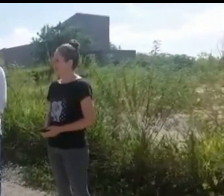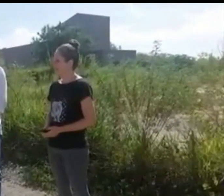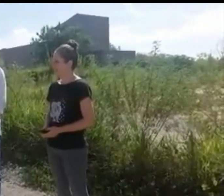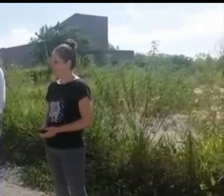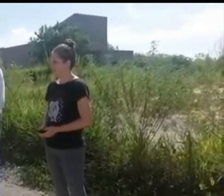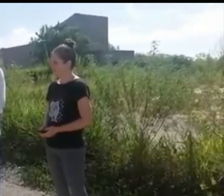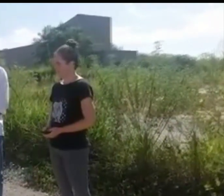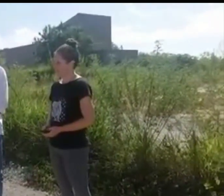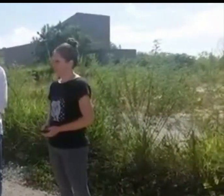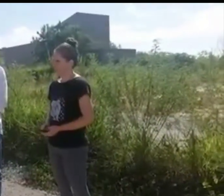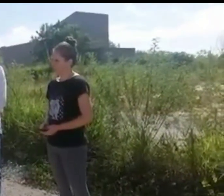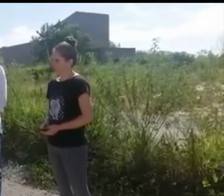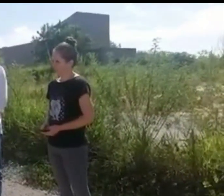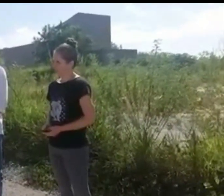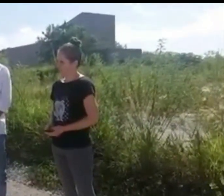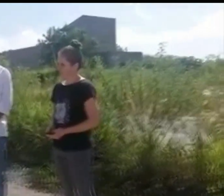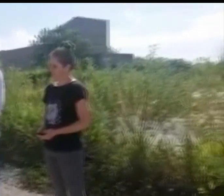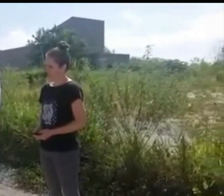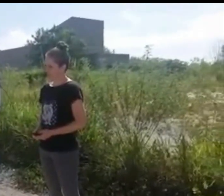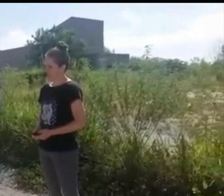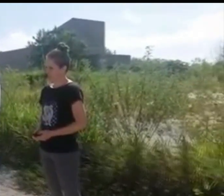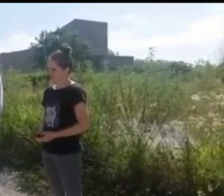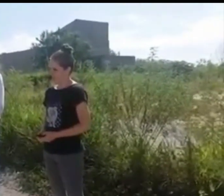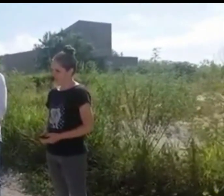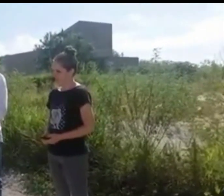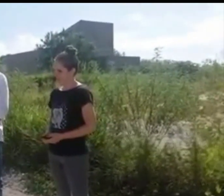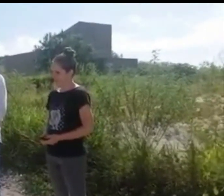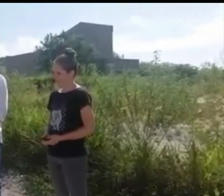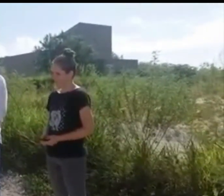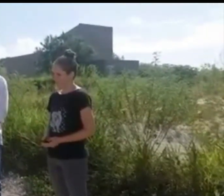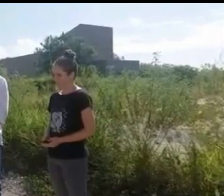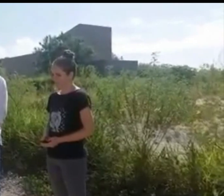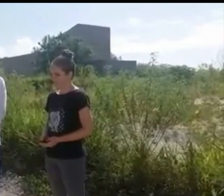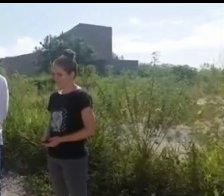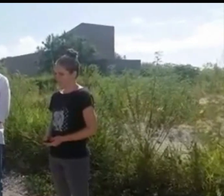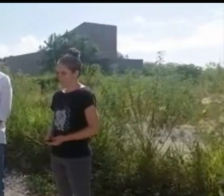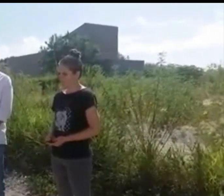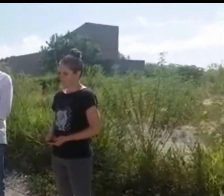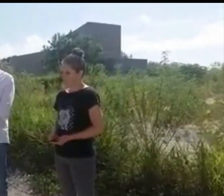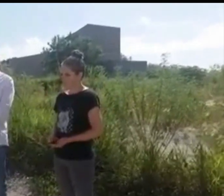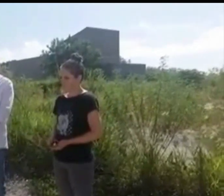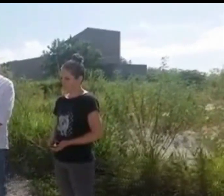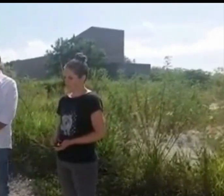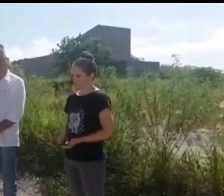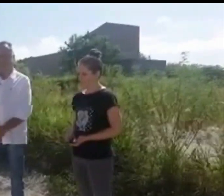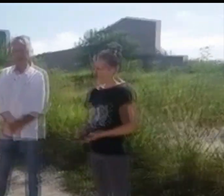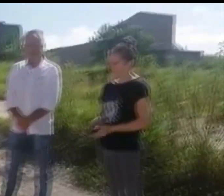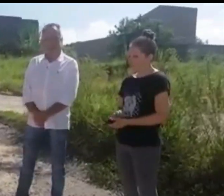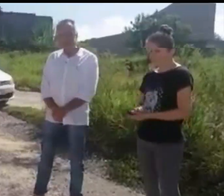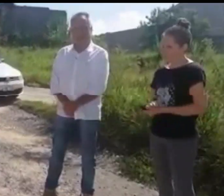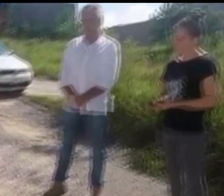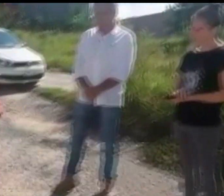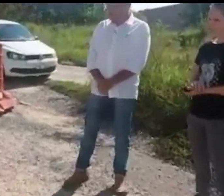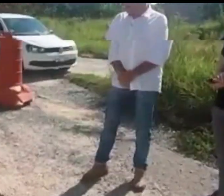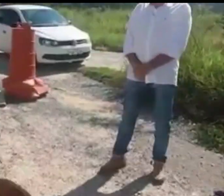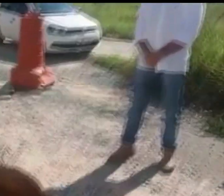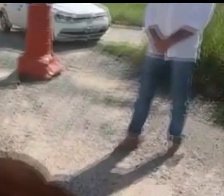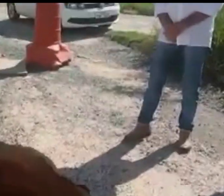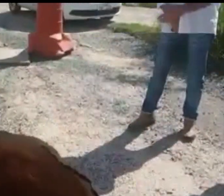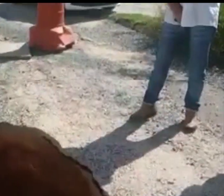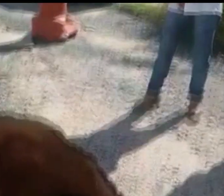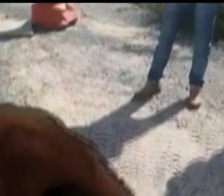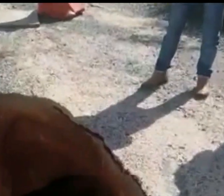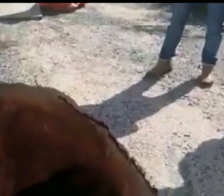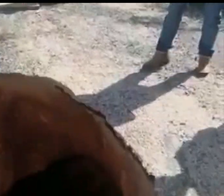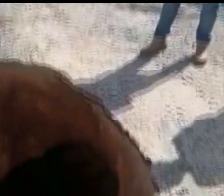a Nádia, né, uma cidadã aqui da cidade de Sorocaba do Éden, observando essa cratera que